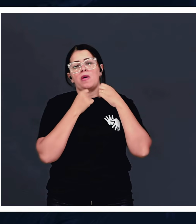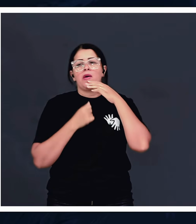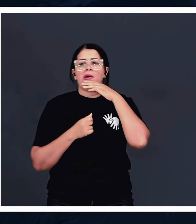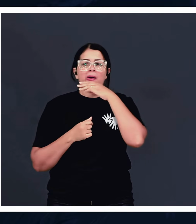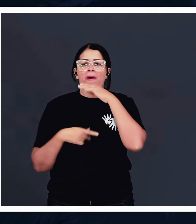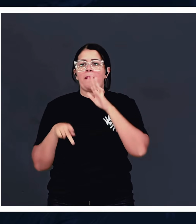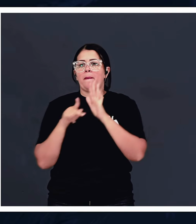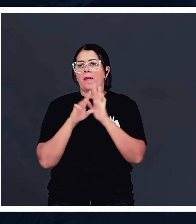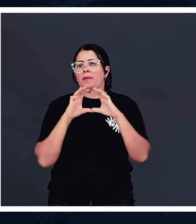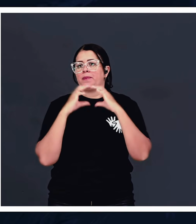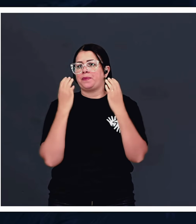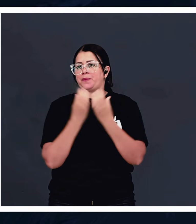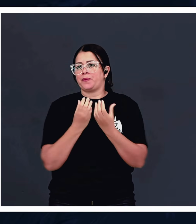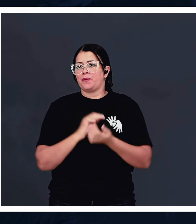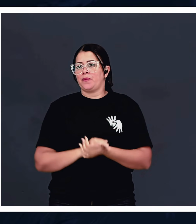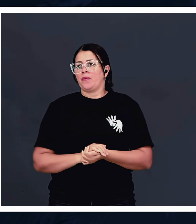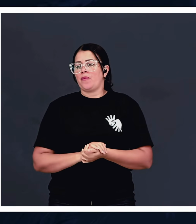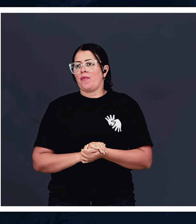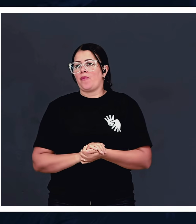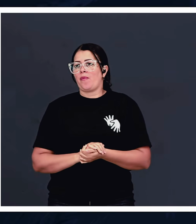da nossa igreja: